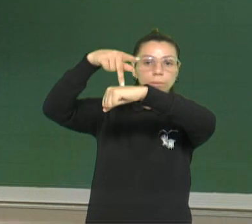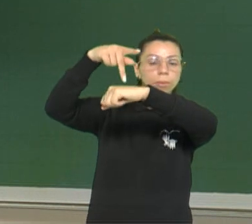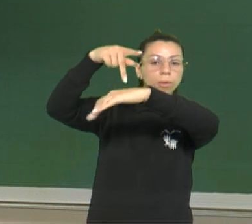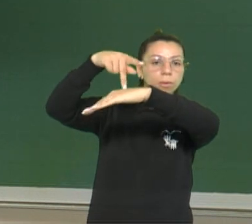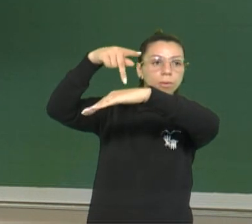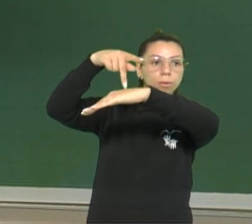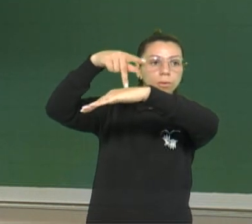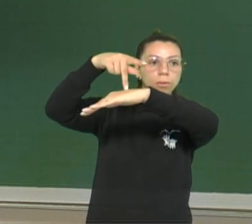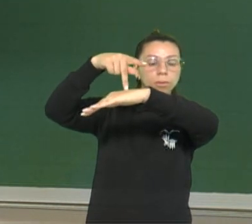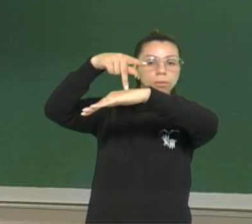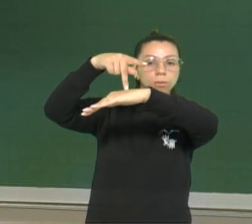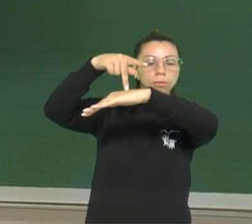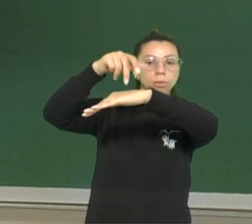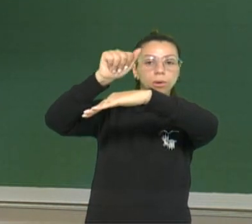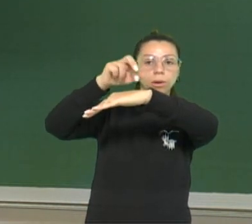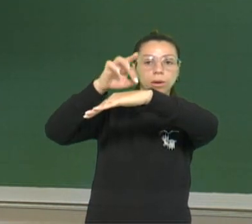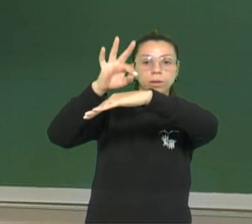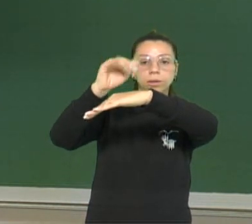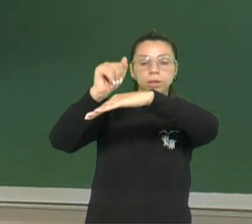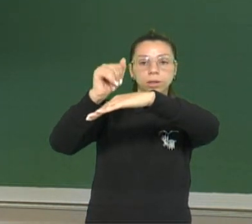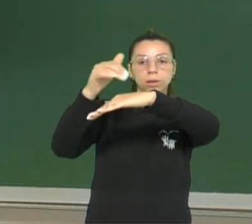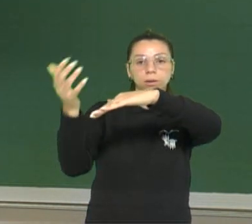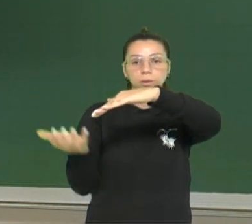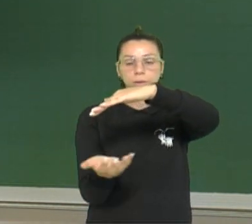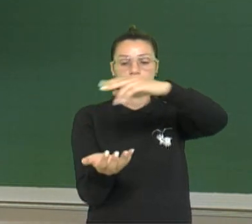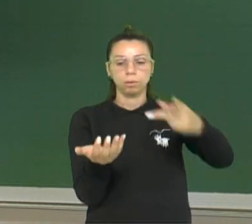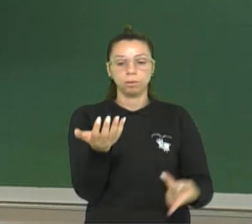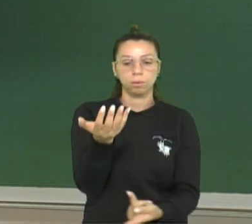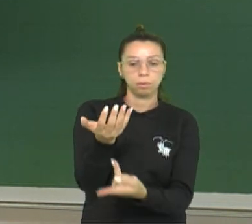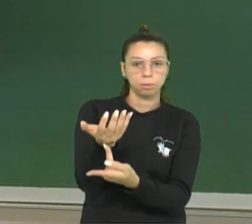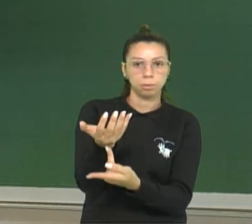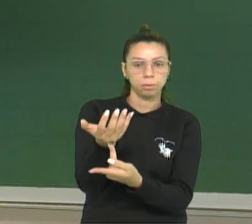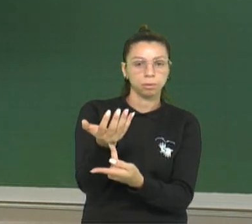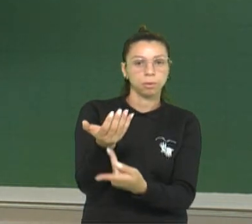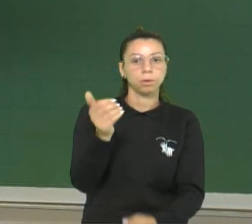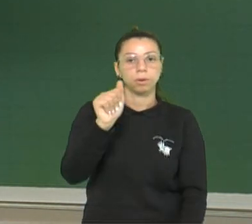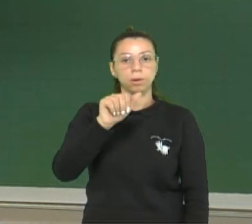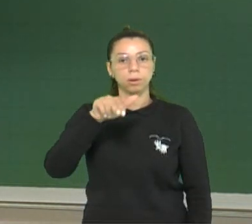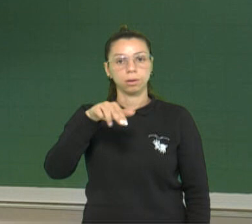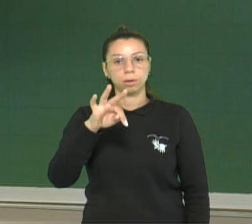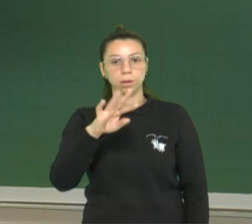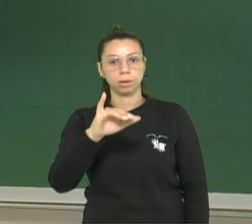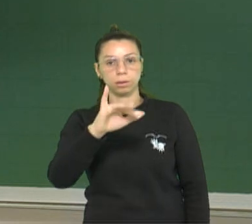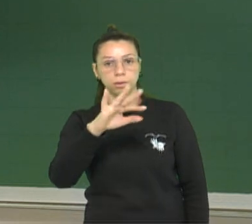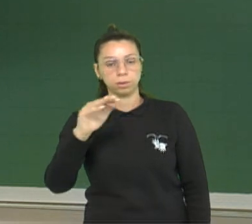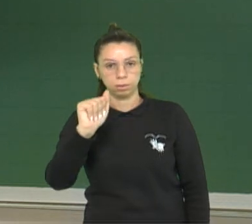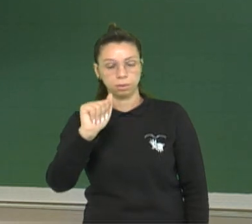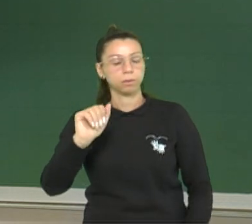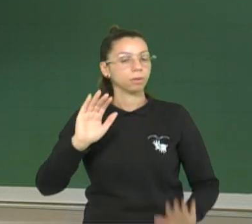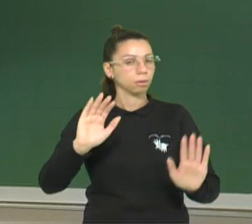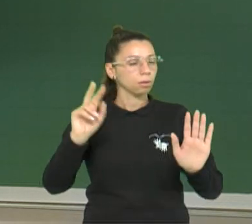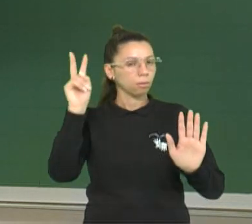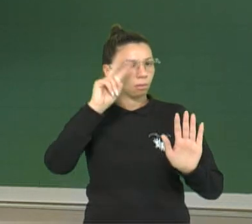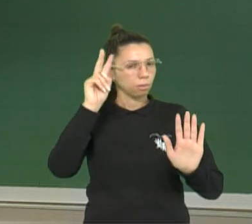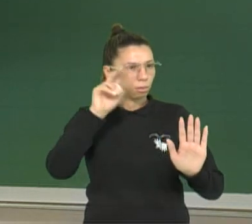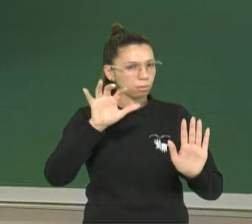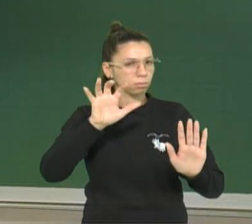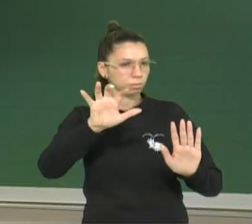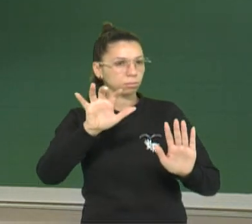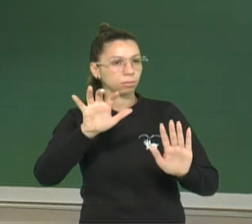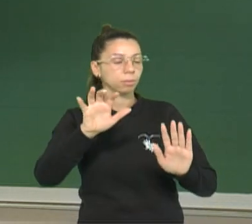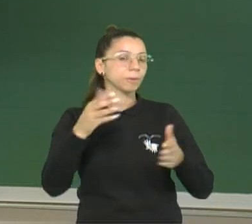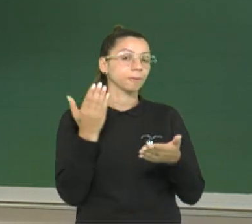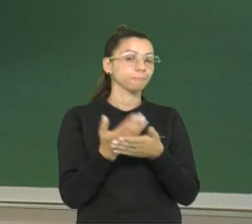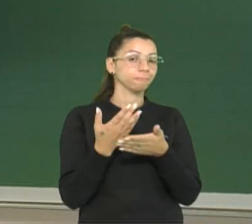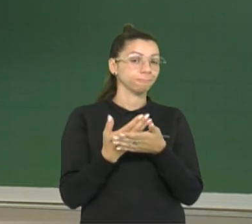polar ártica ou polar antártica. São as zonas térmicas. E se você não lembra direito disso,